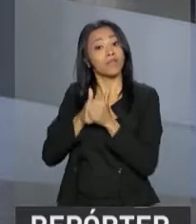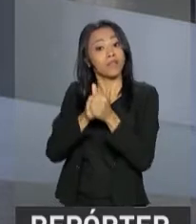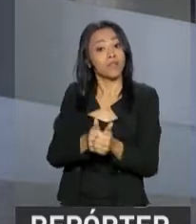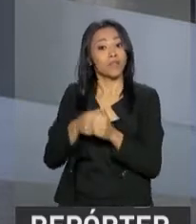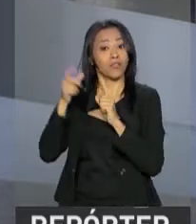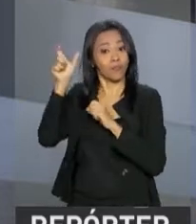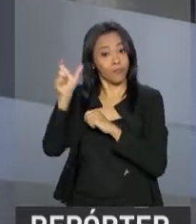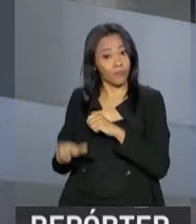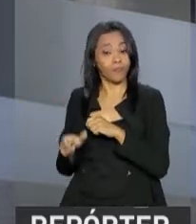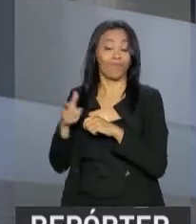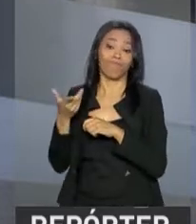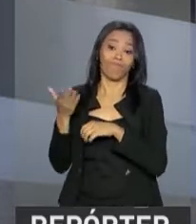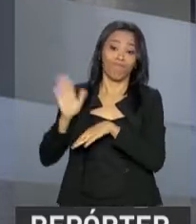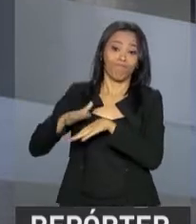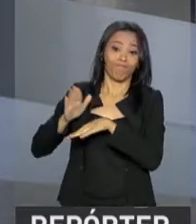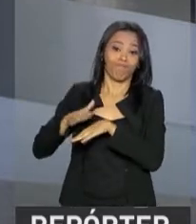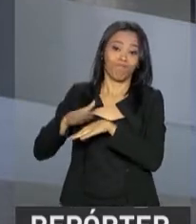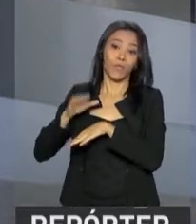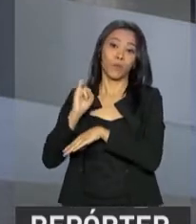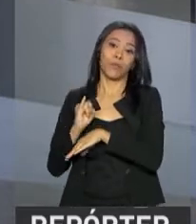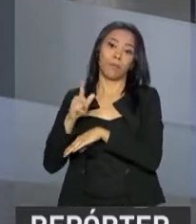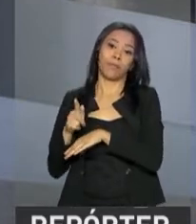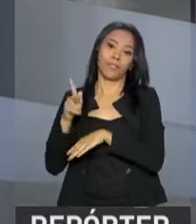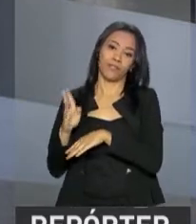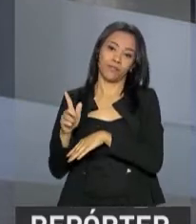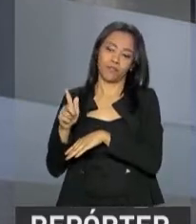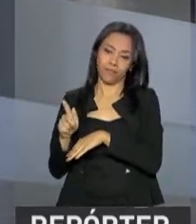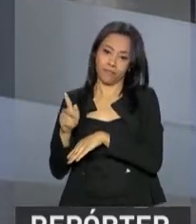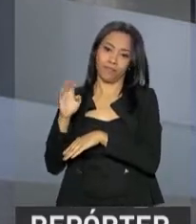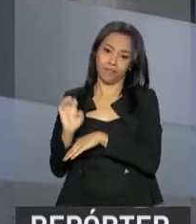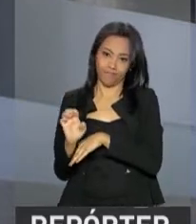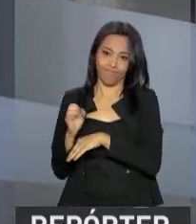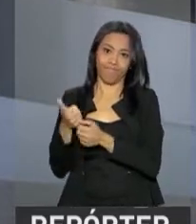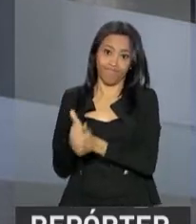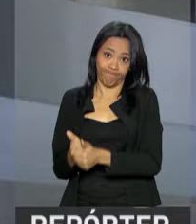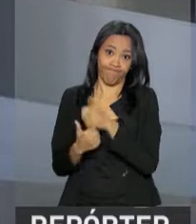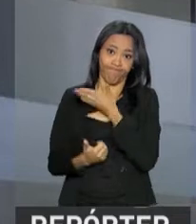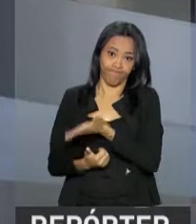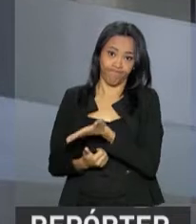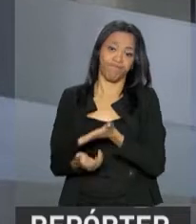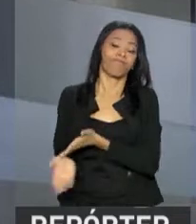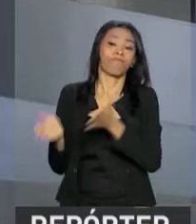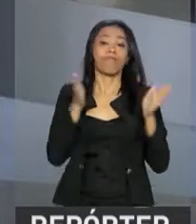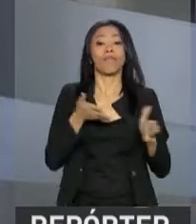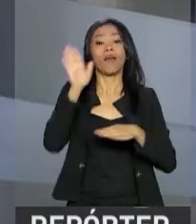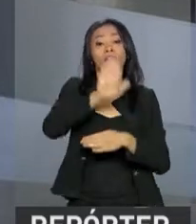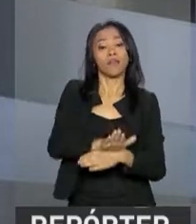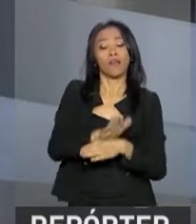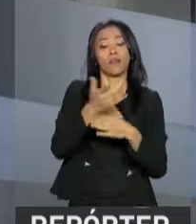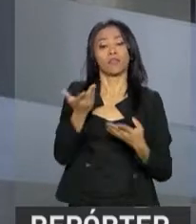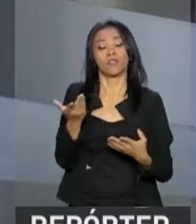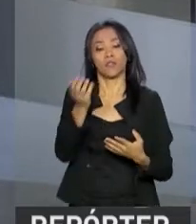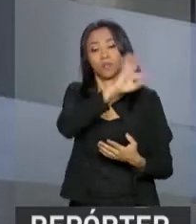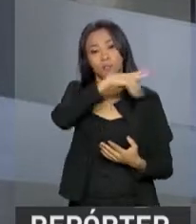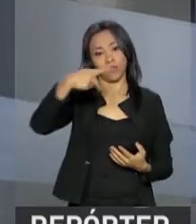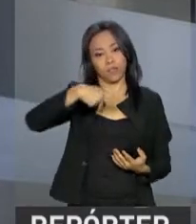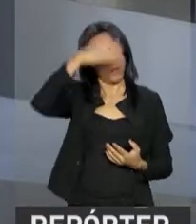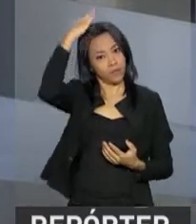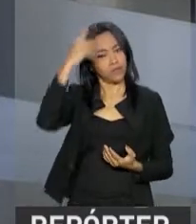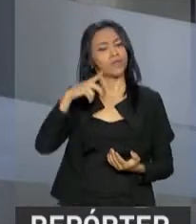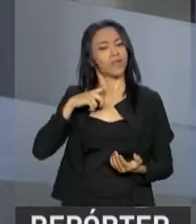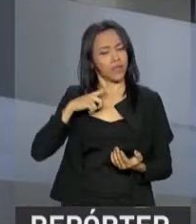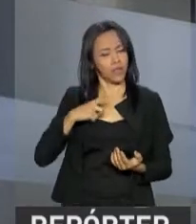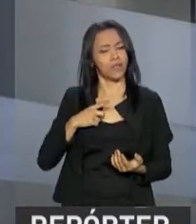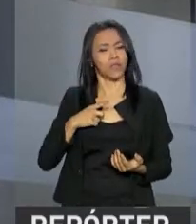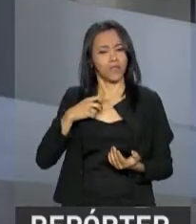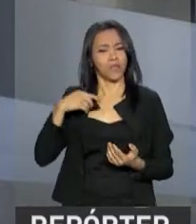geografia e estatísticas ibge e thaíssa à tarde o presidente michel temer segue com a agenda e